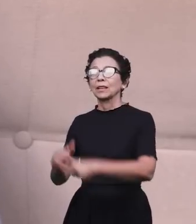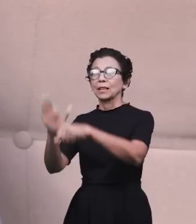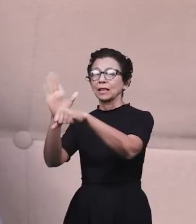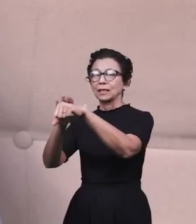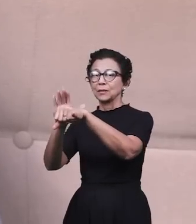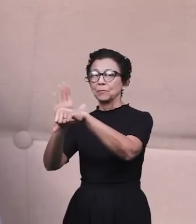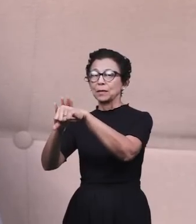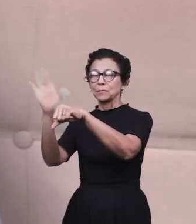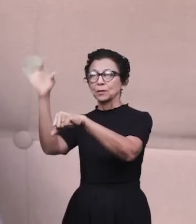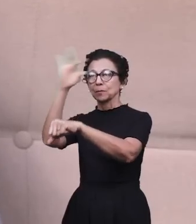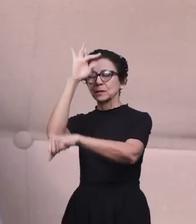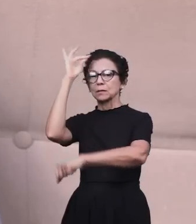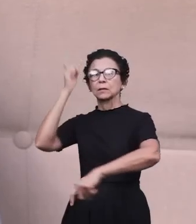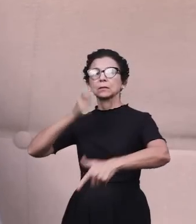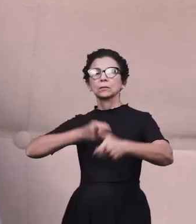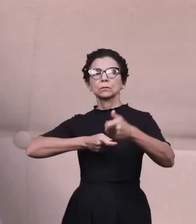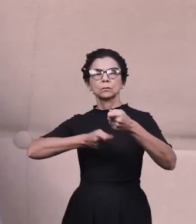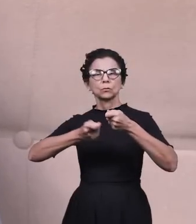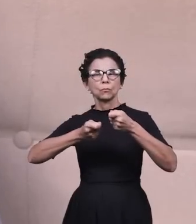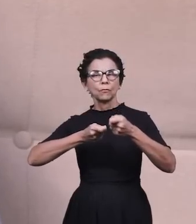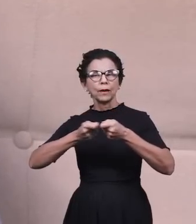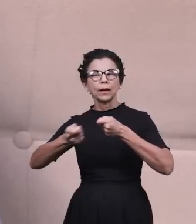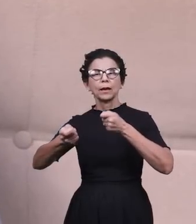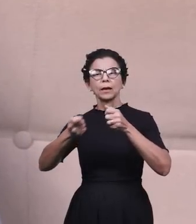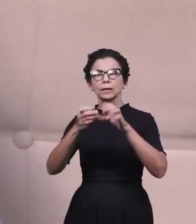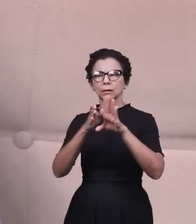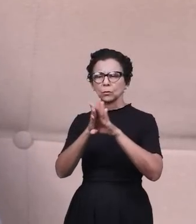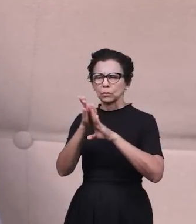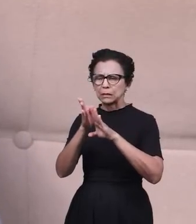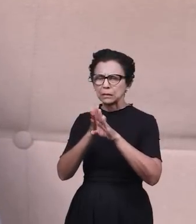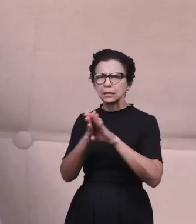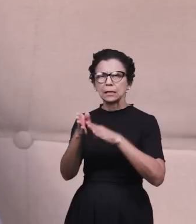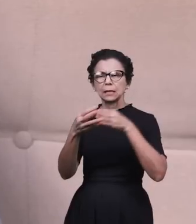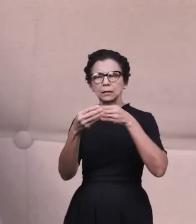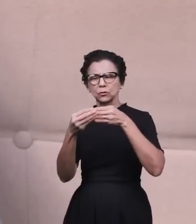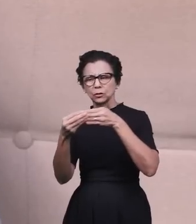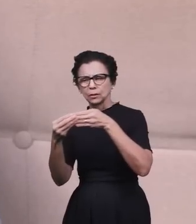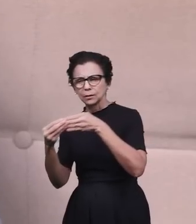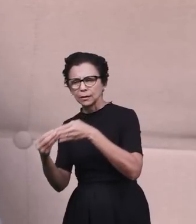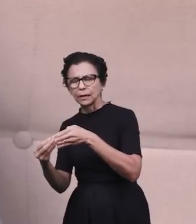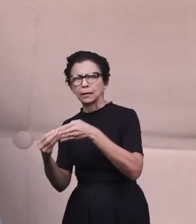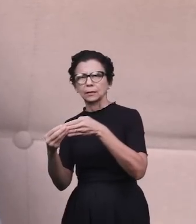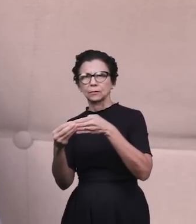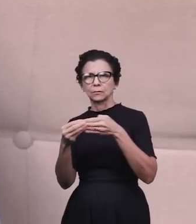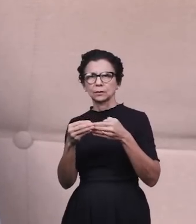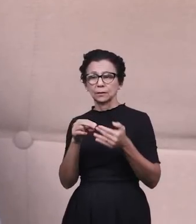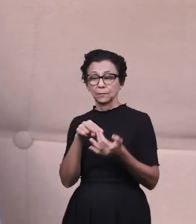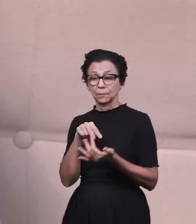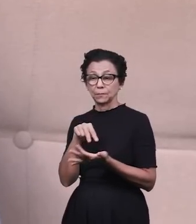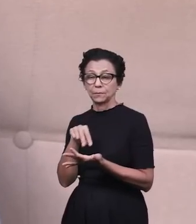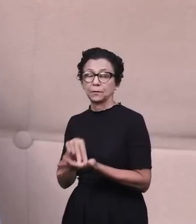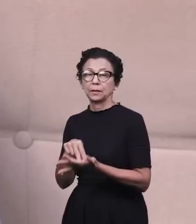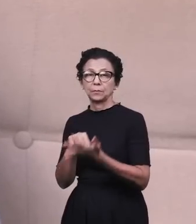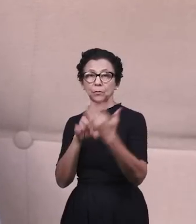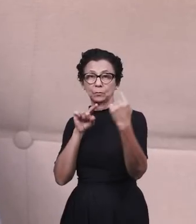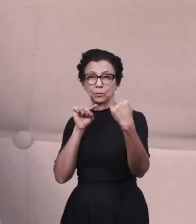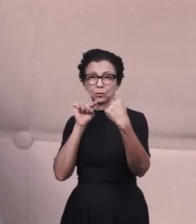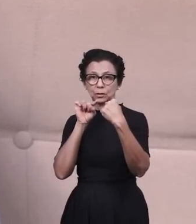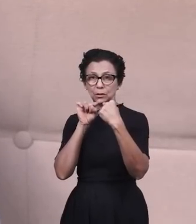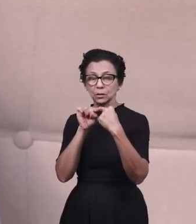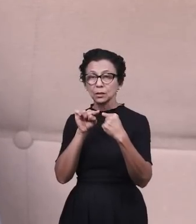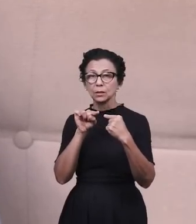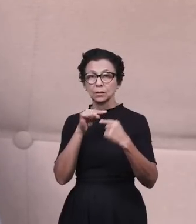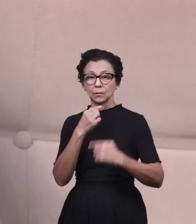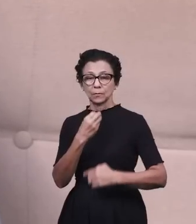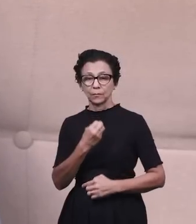governada pelo Espírito Santo, caminhando firme para o objetivo maior, que é a